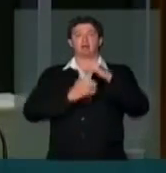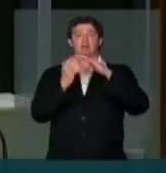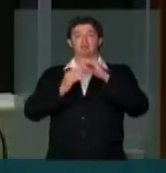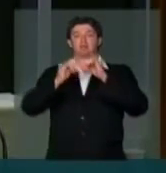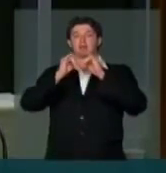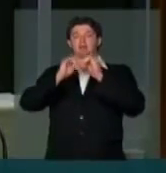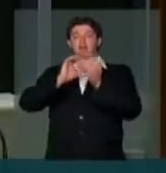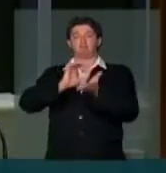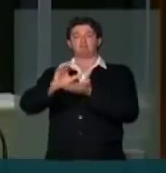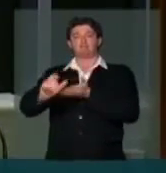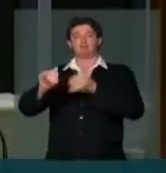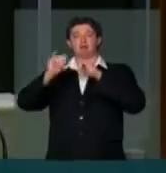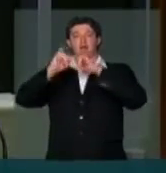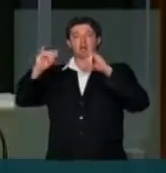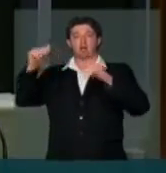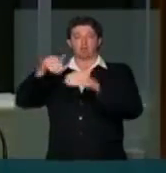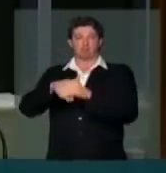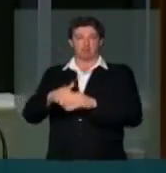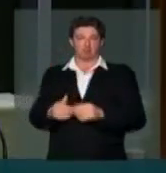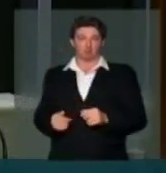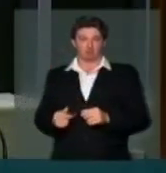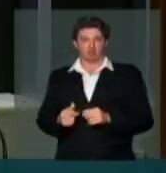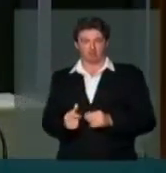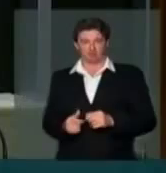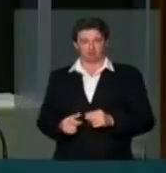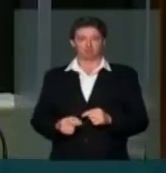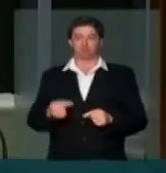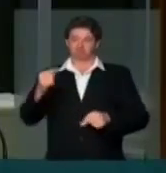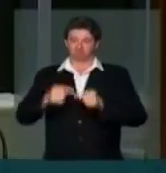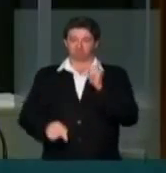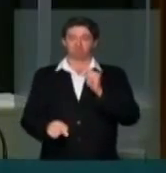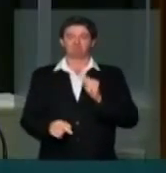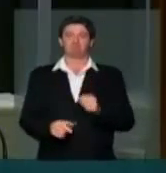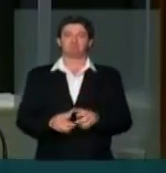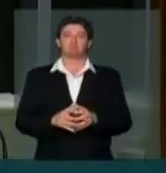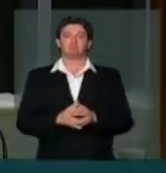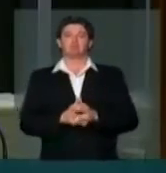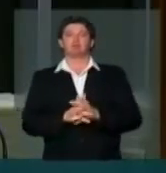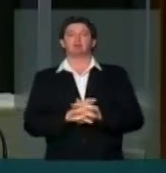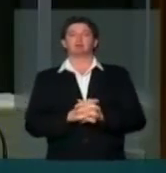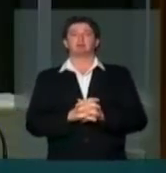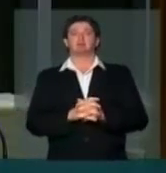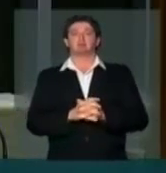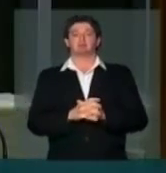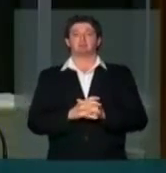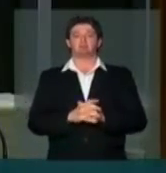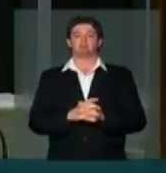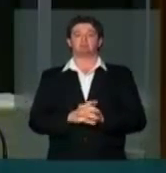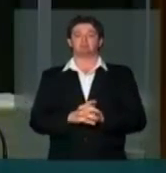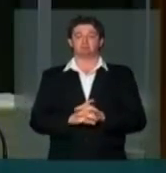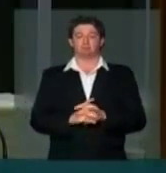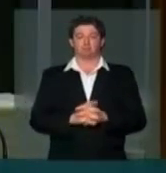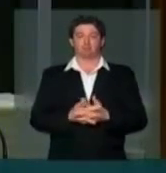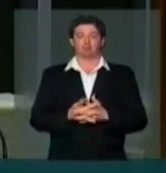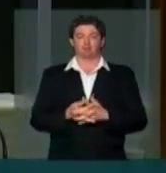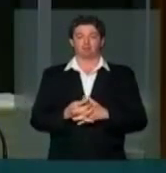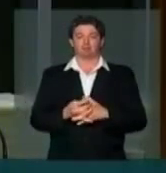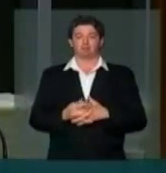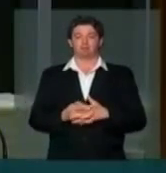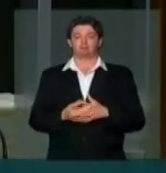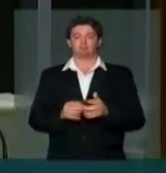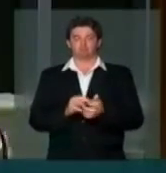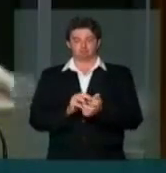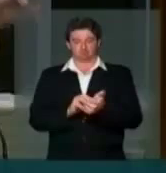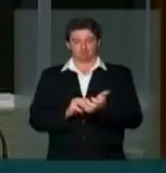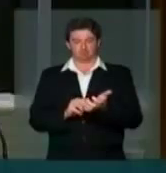inconstitucionalidade da contribuição empresarial, da doação empresarial para as campanhas